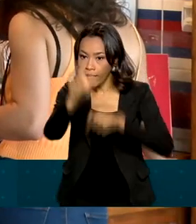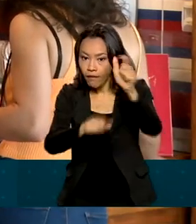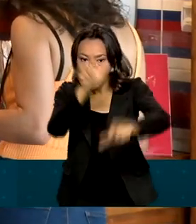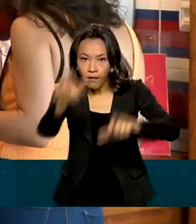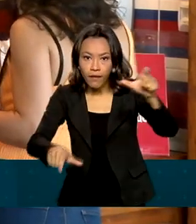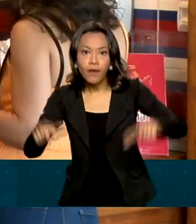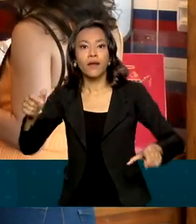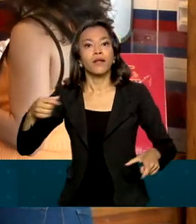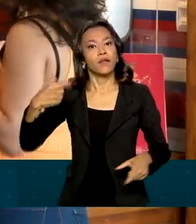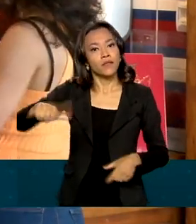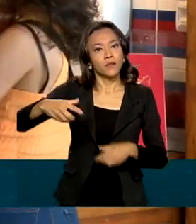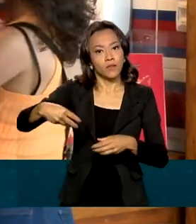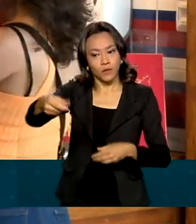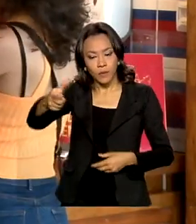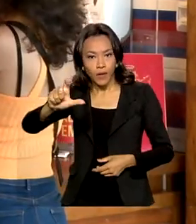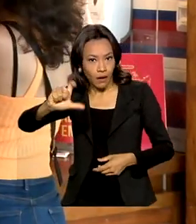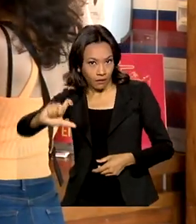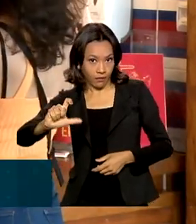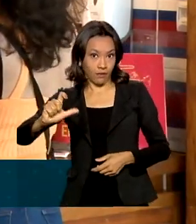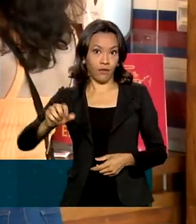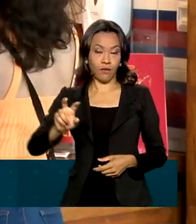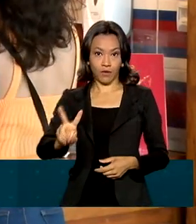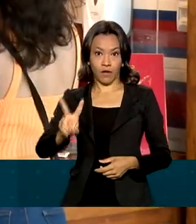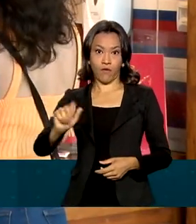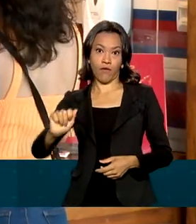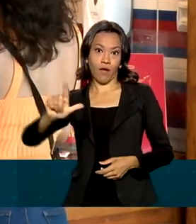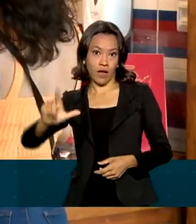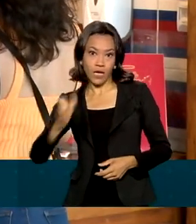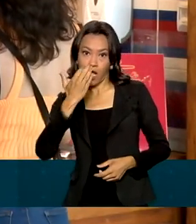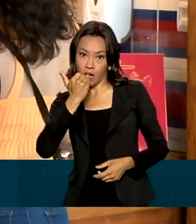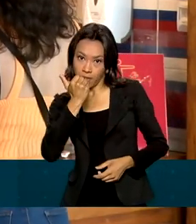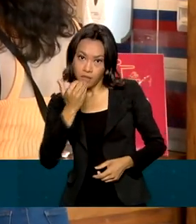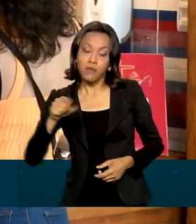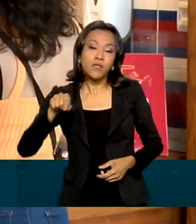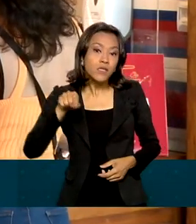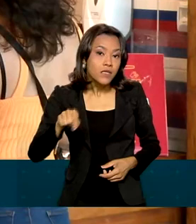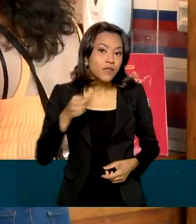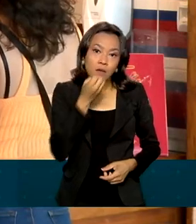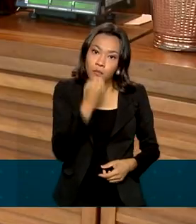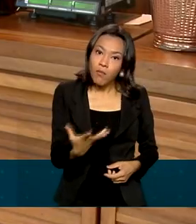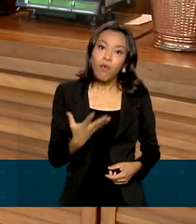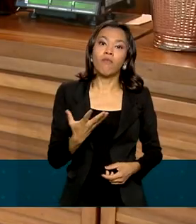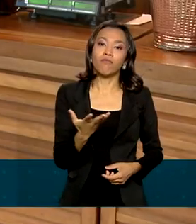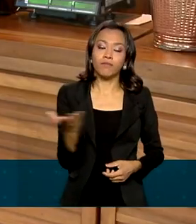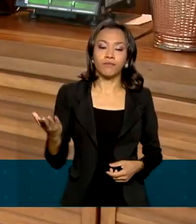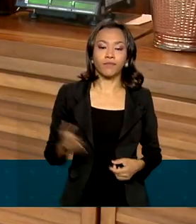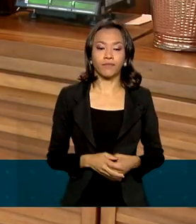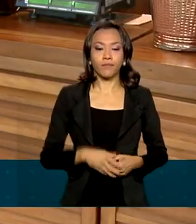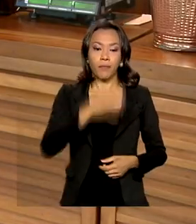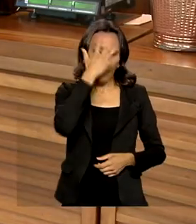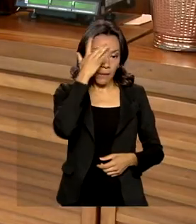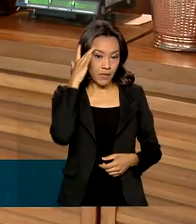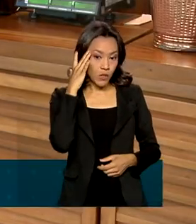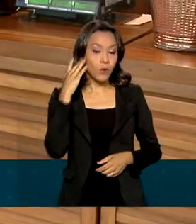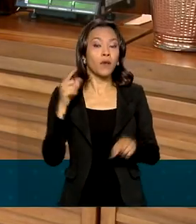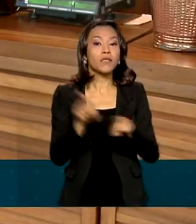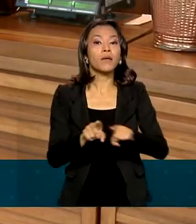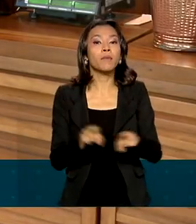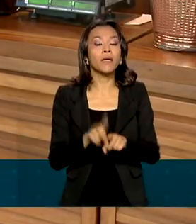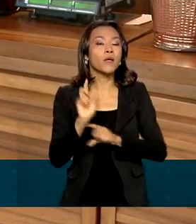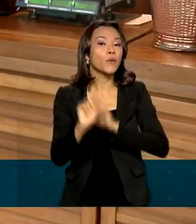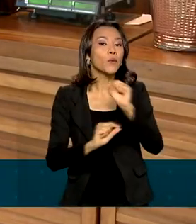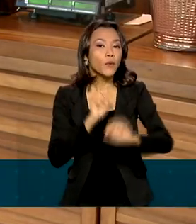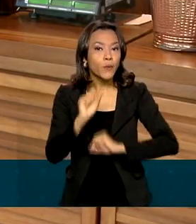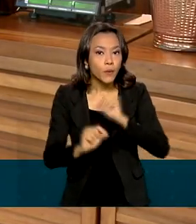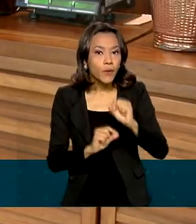Tanto o ticket médio quanto a vantagem de tê-los no nosso restaurante é bem benefício. O trabalhador também vai poder fazer